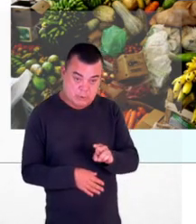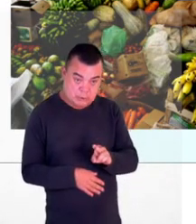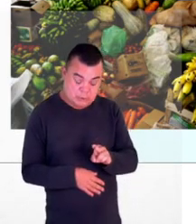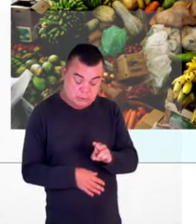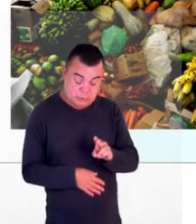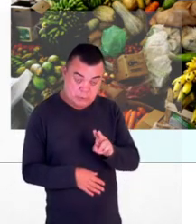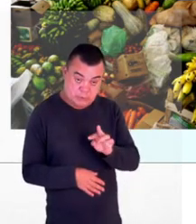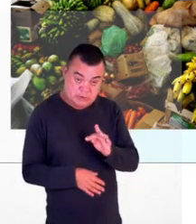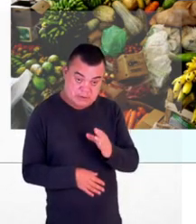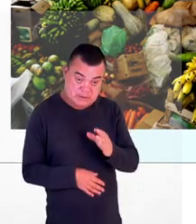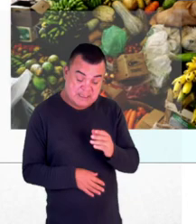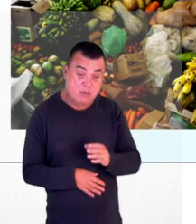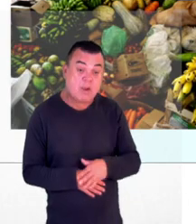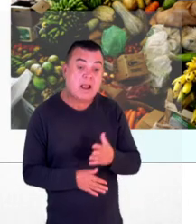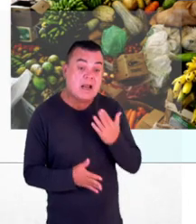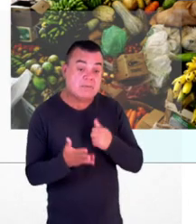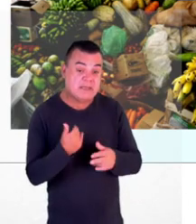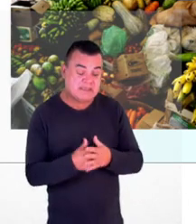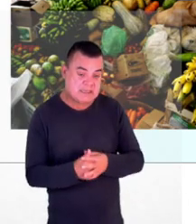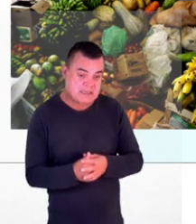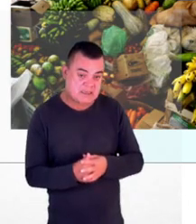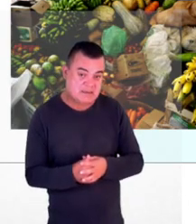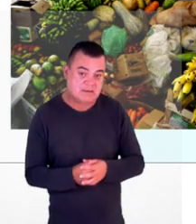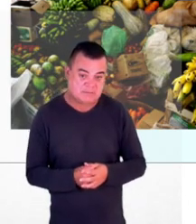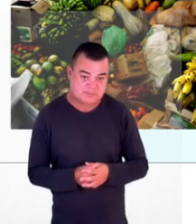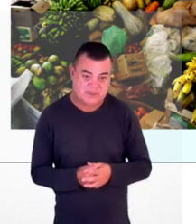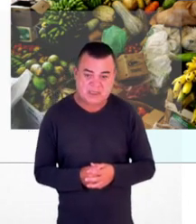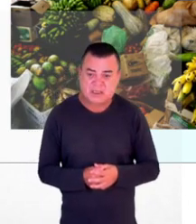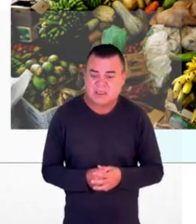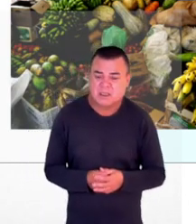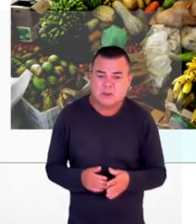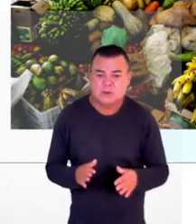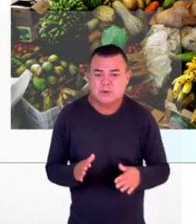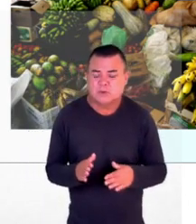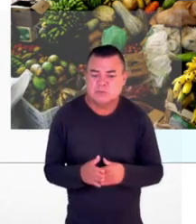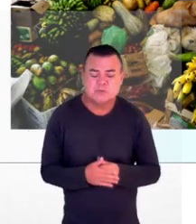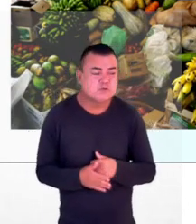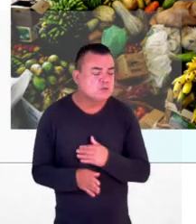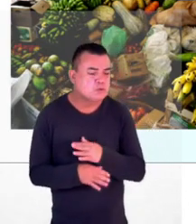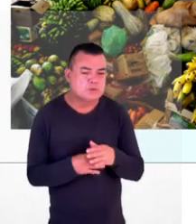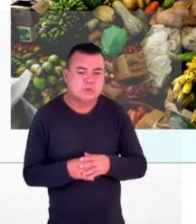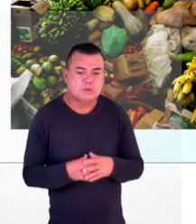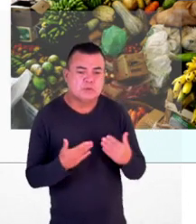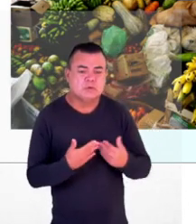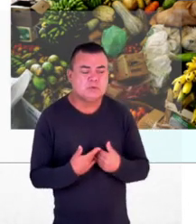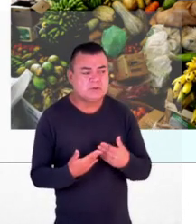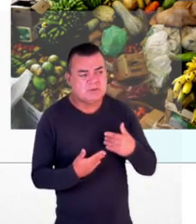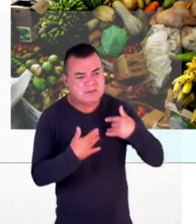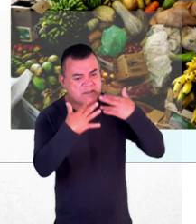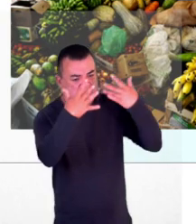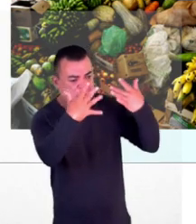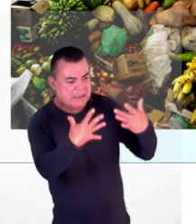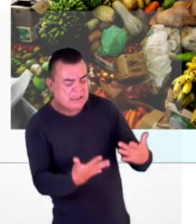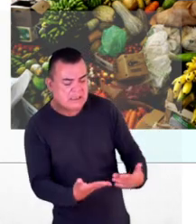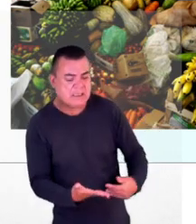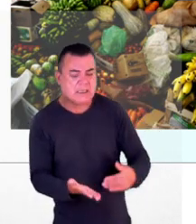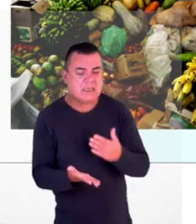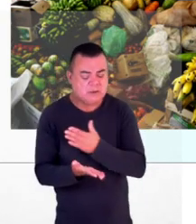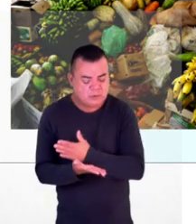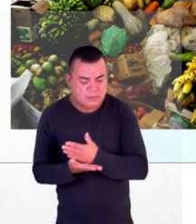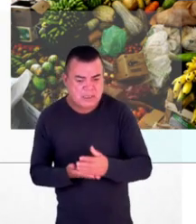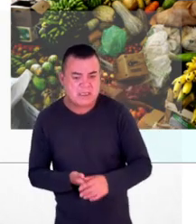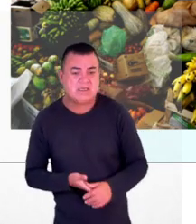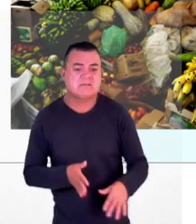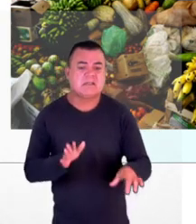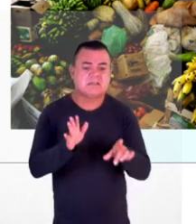isso desde a sua origem não por acaso todo aquele cenário que você traz né de início de legislação em